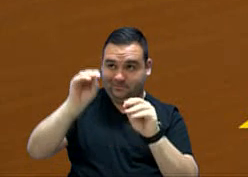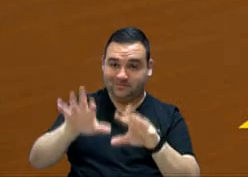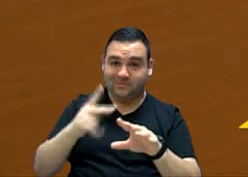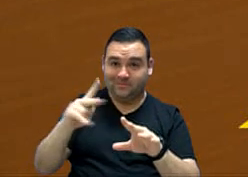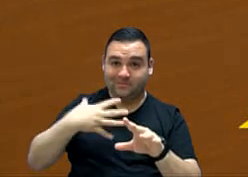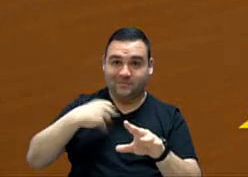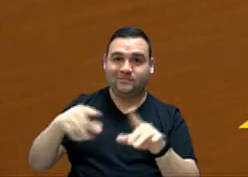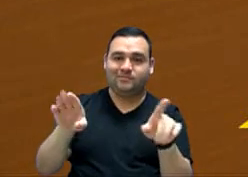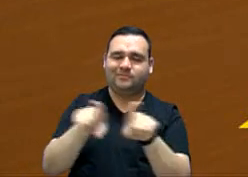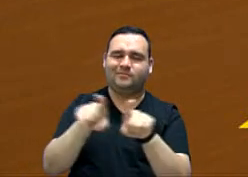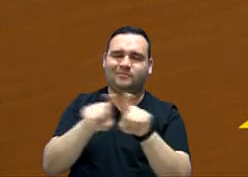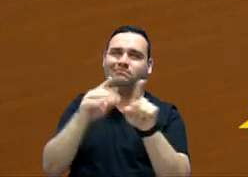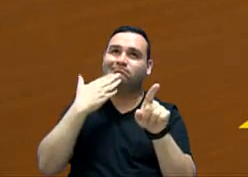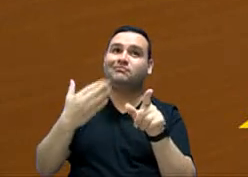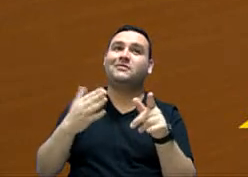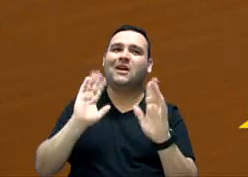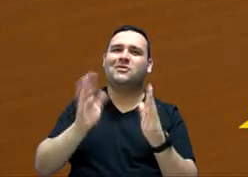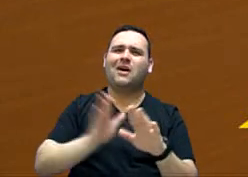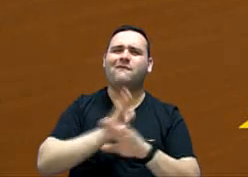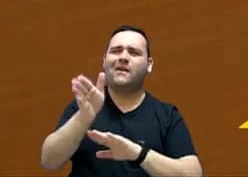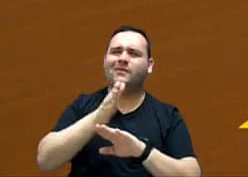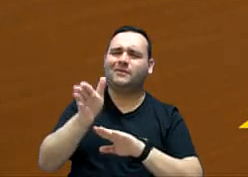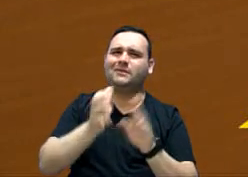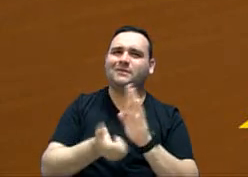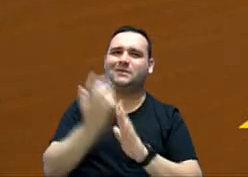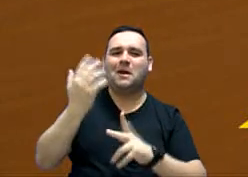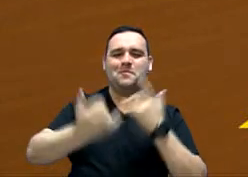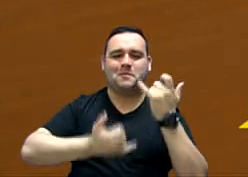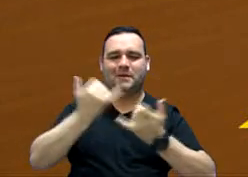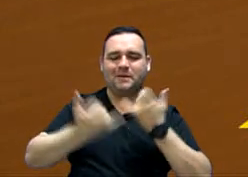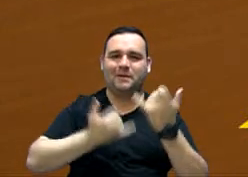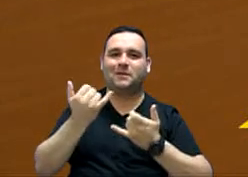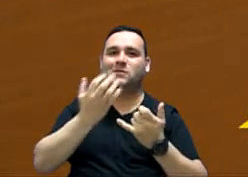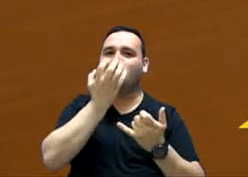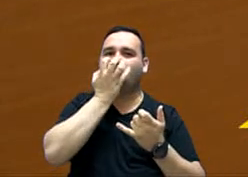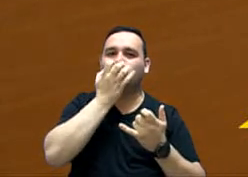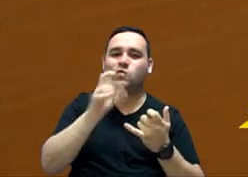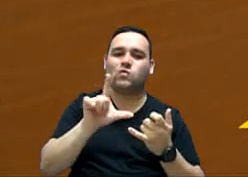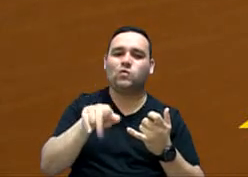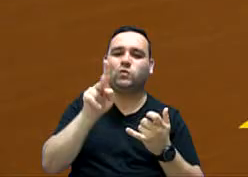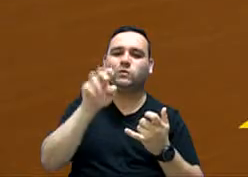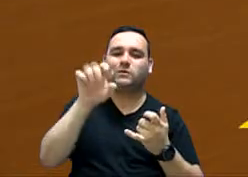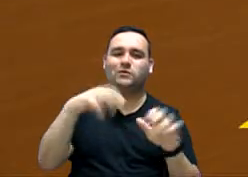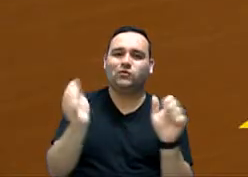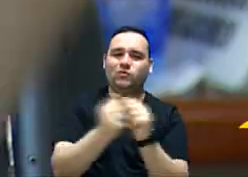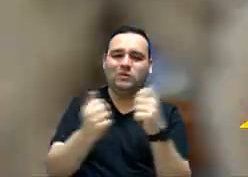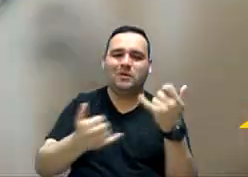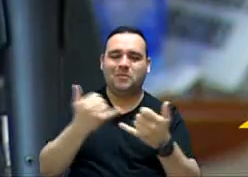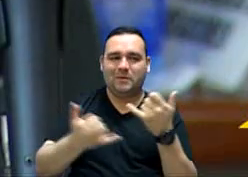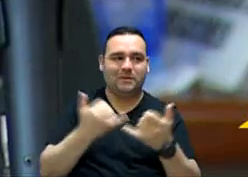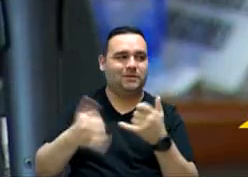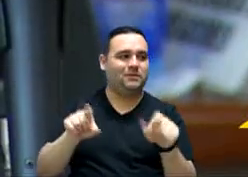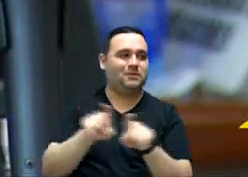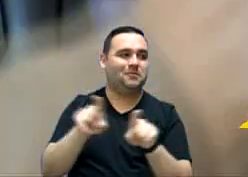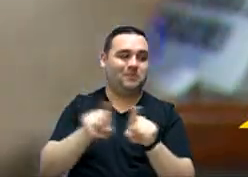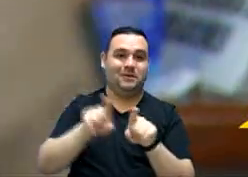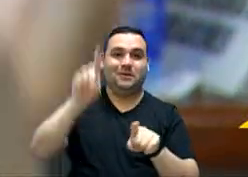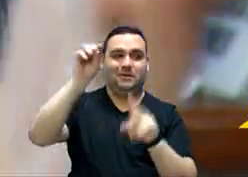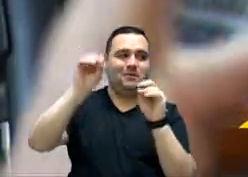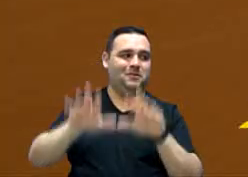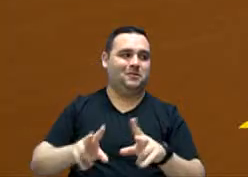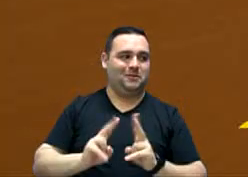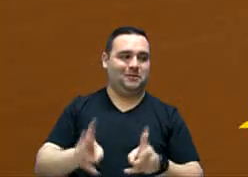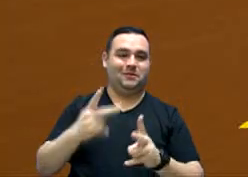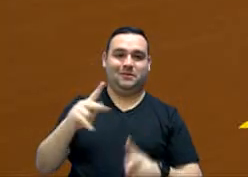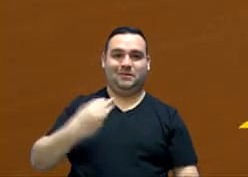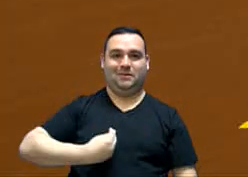o seu filhinho, viu? Já fui lá várias vezes, vi ele brincando, o Luke também junto, né? O Luke junto com a gente, que Deus continue abençoando